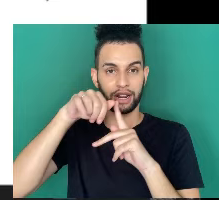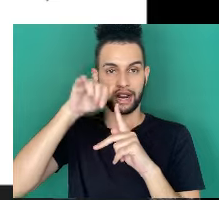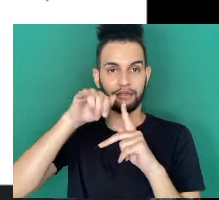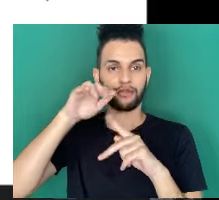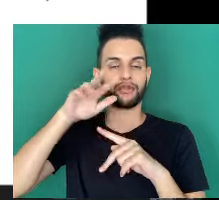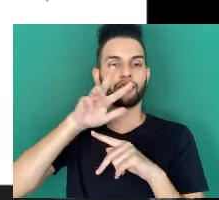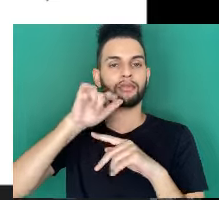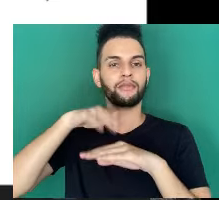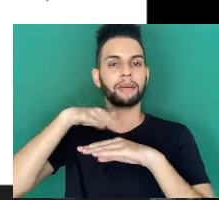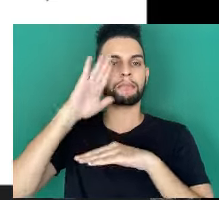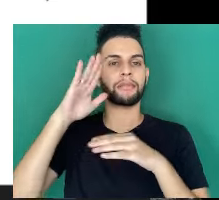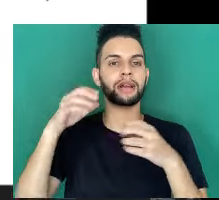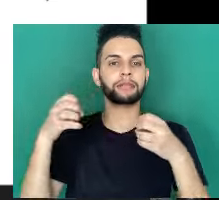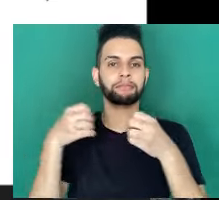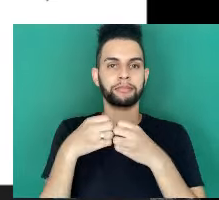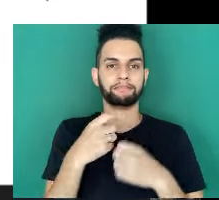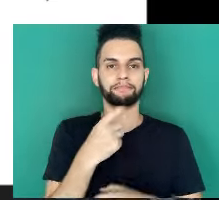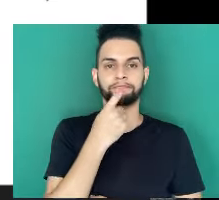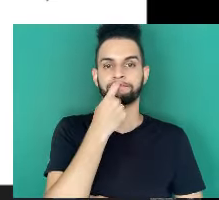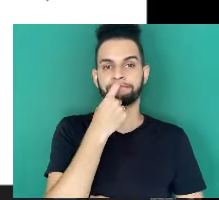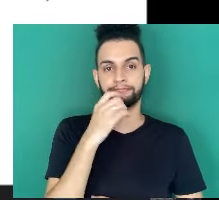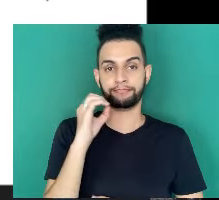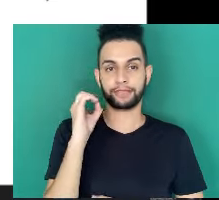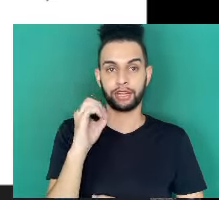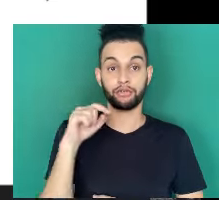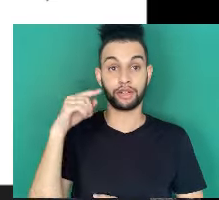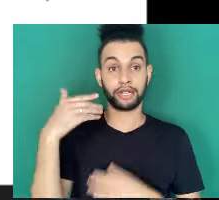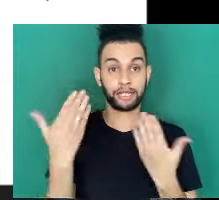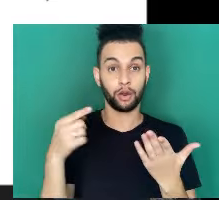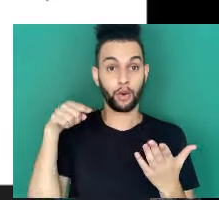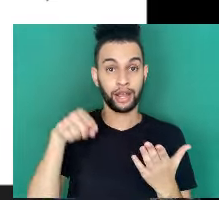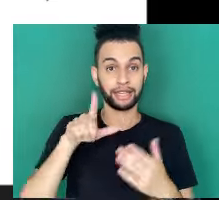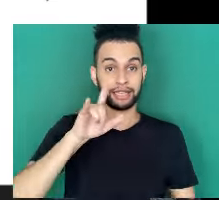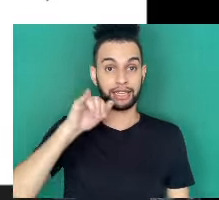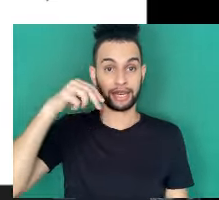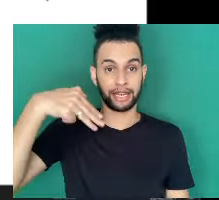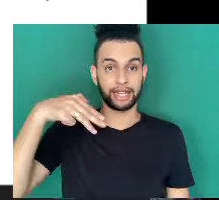zero, né? Então esse limite vai ser igual a zero.